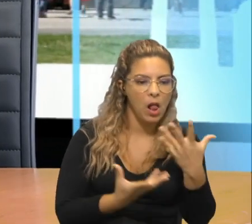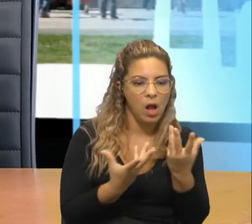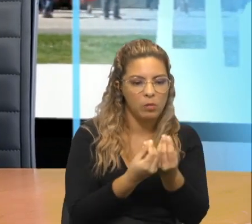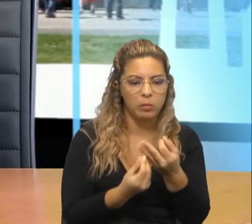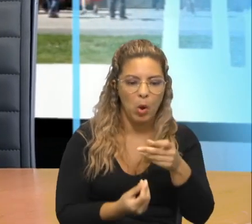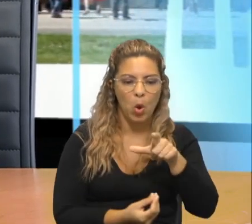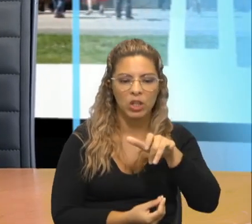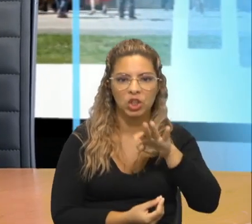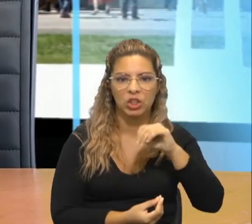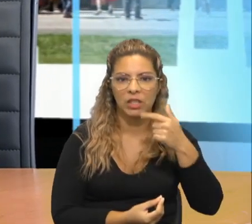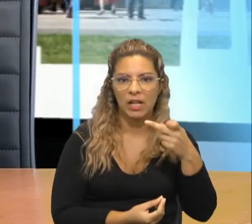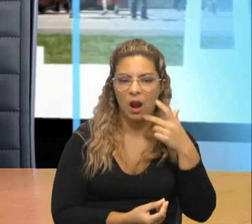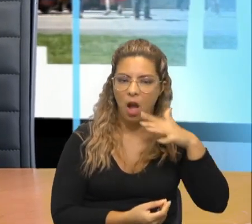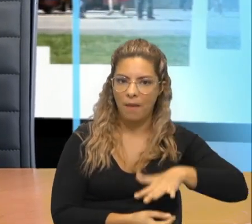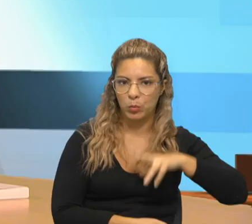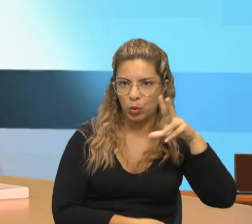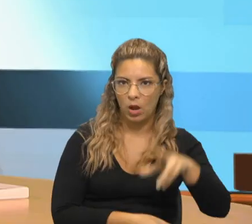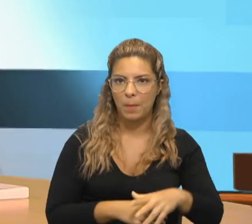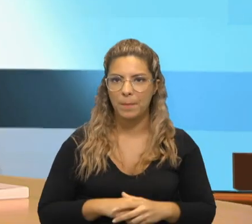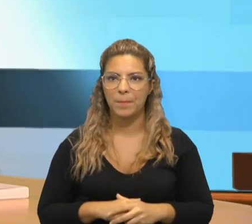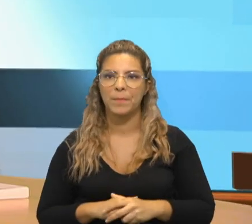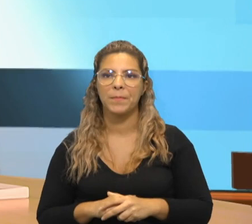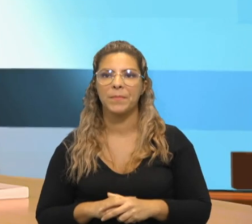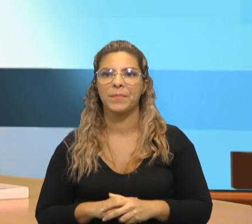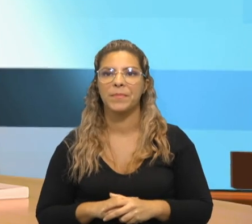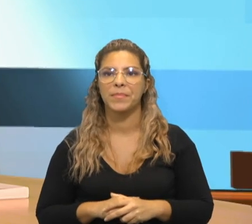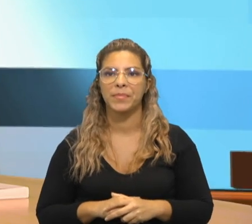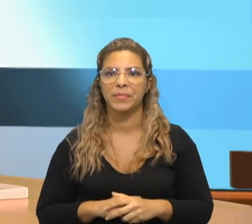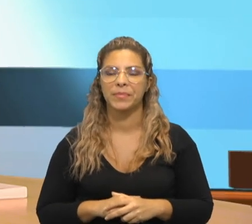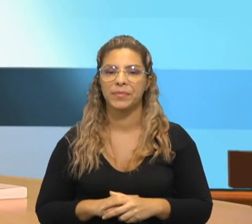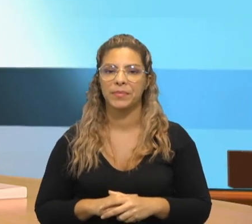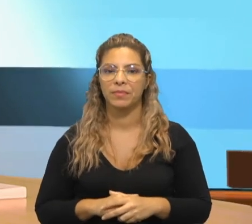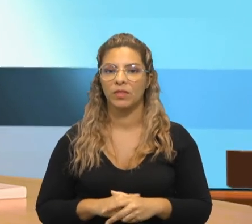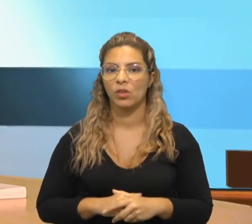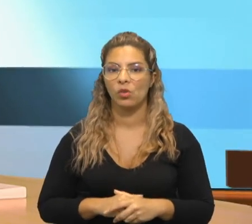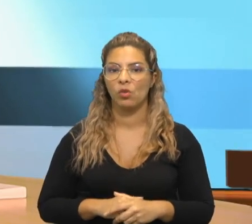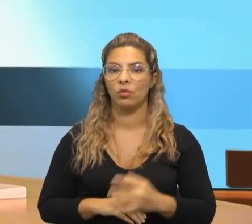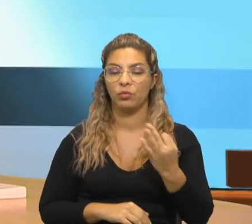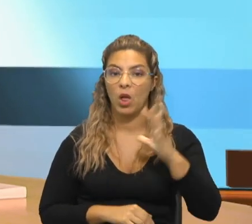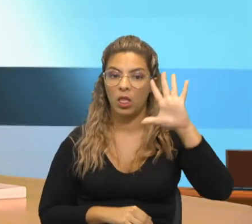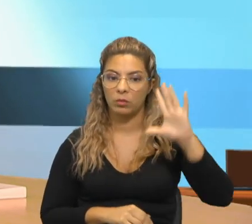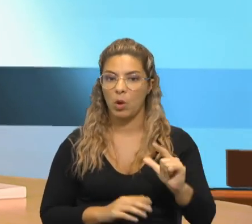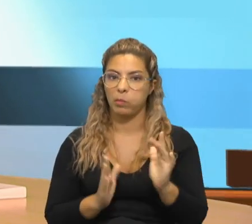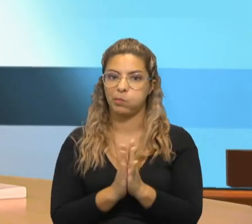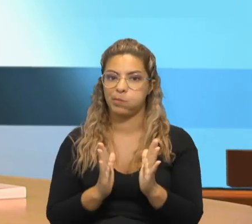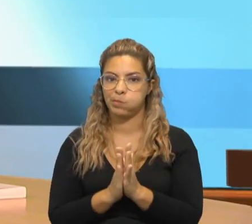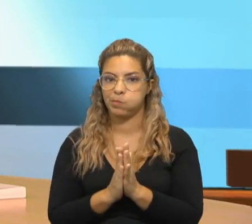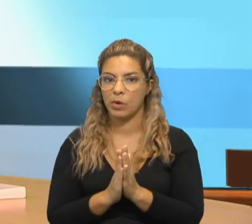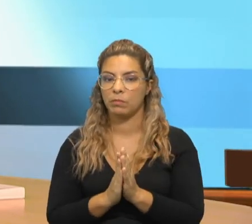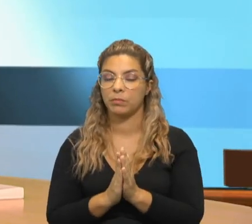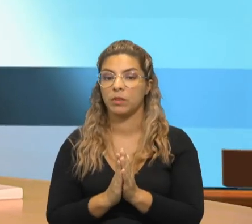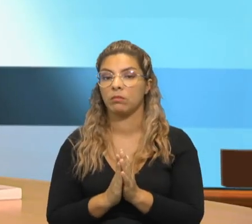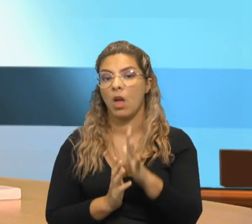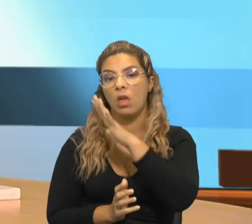presente em Portugal. Nesta celebração, sei que no último domingo tiveram uma celebração, uma Eucaristia em Lisboa, que já marcou os 80